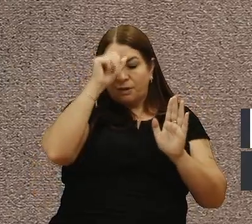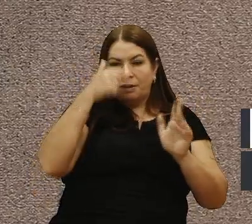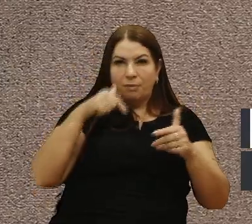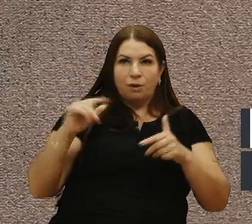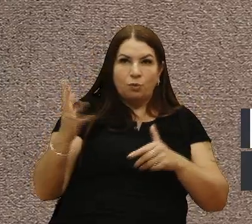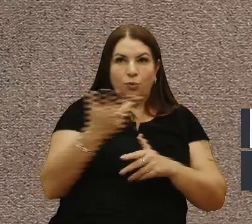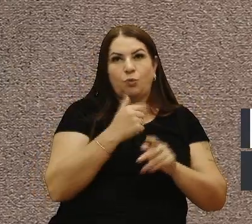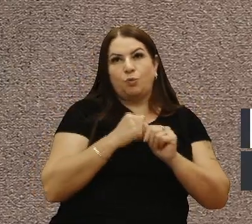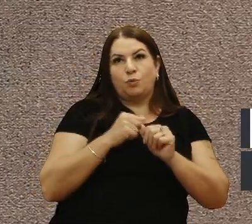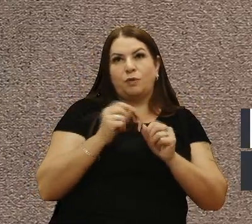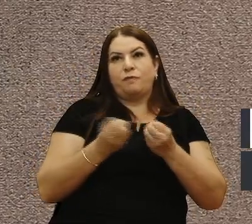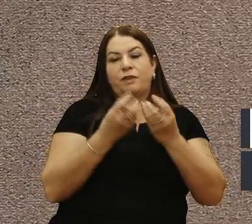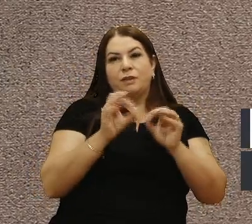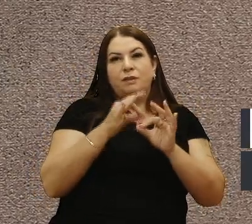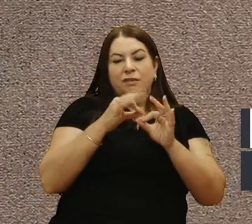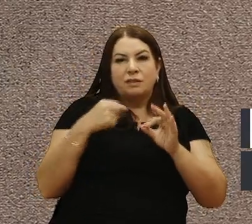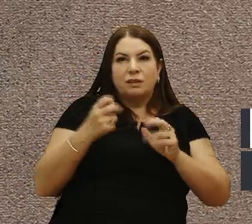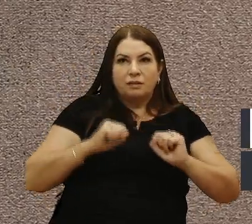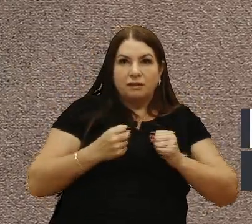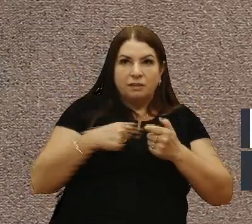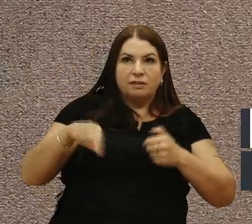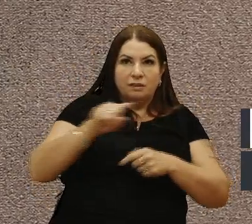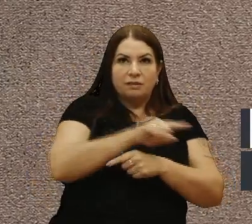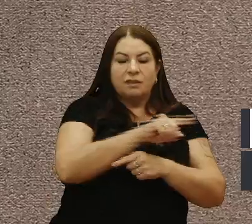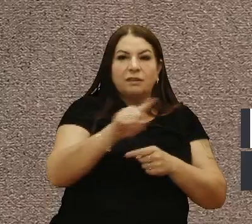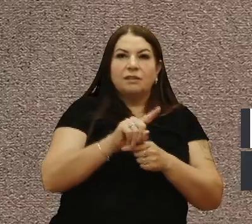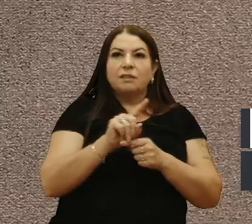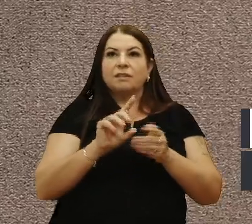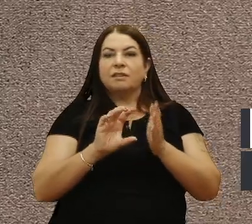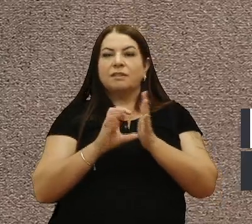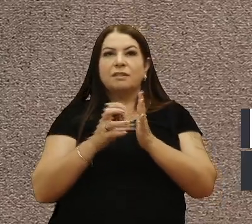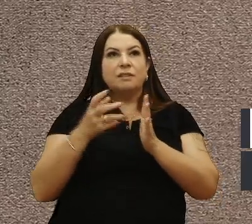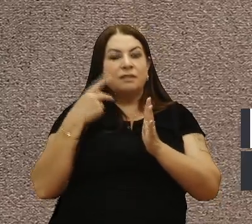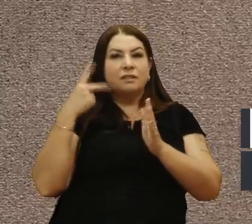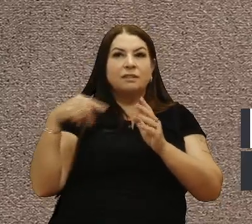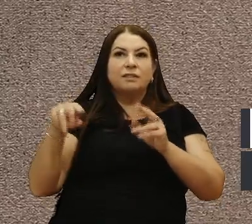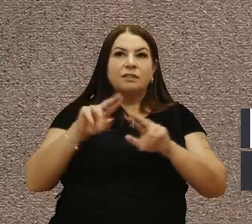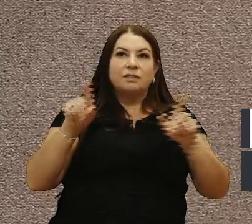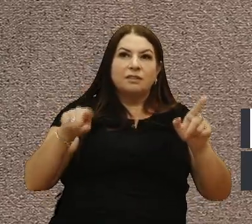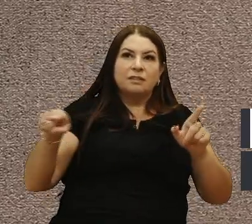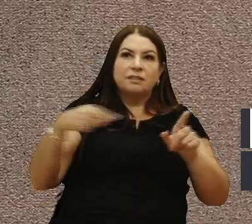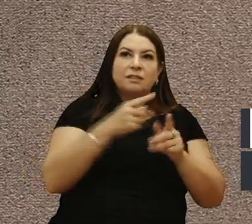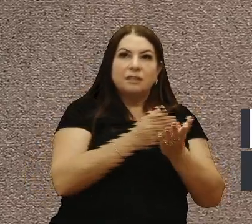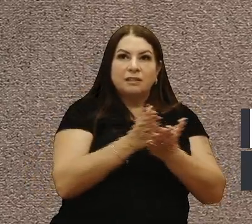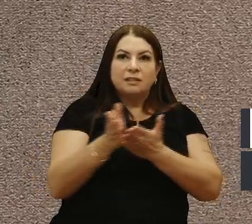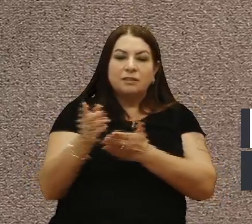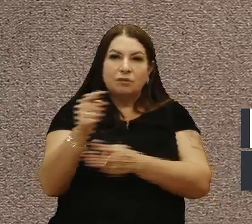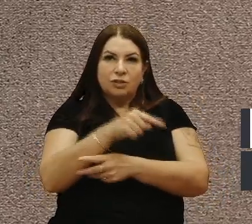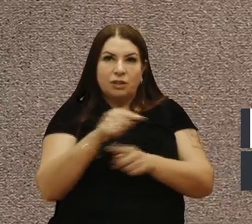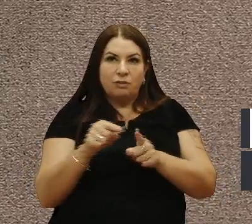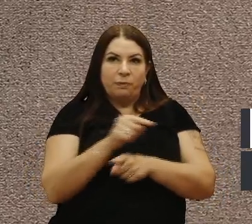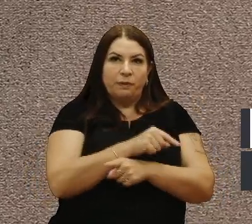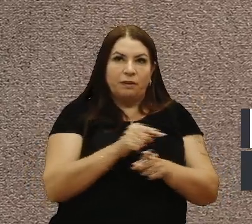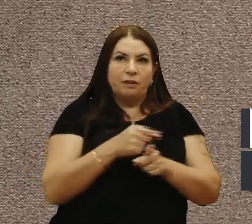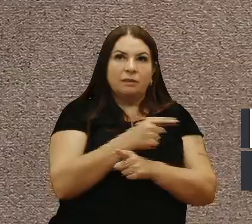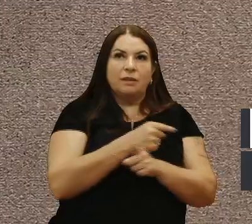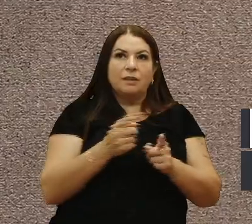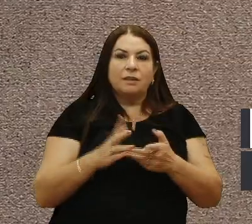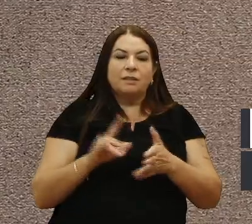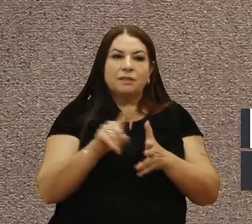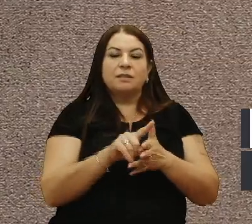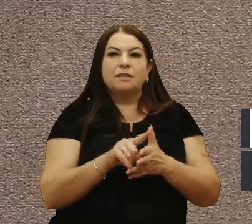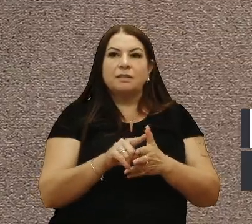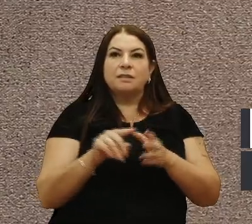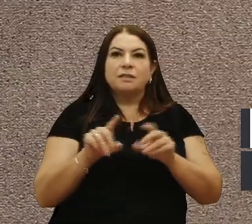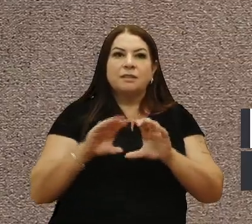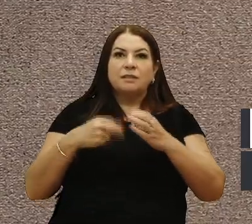E a Festa da Uva é isso, é um somatório de esforços apartidários, pessoas dos mais diversos segmentos, associações, instituições. A Câmara de